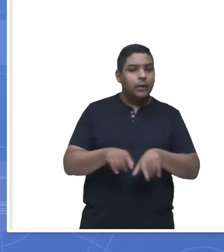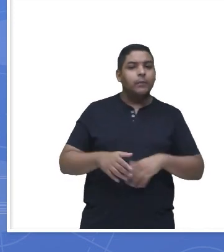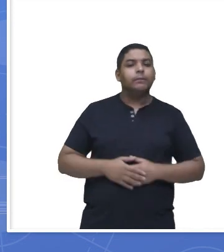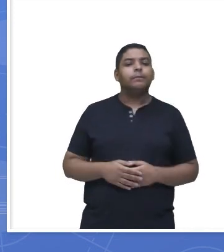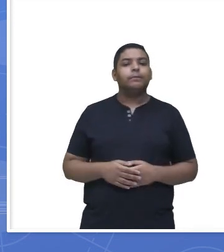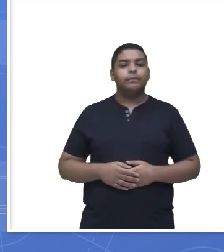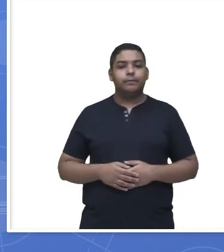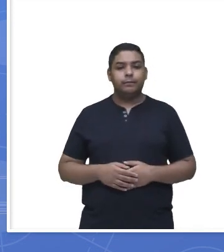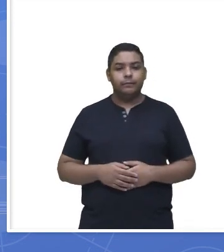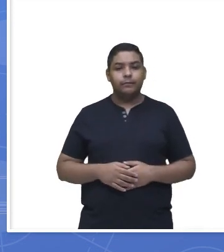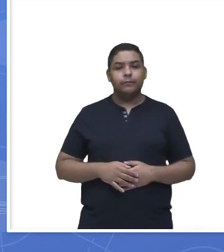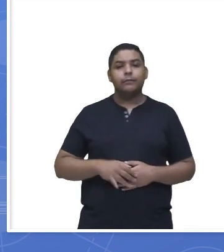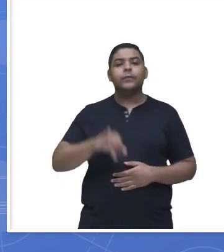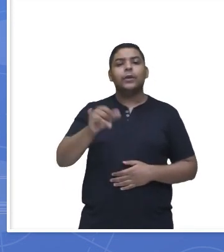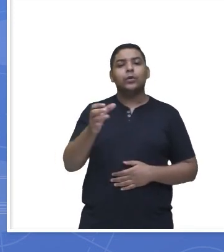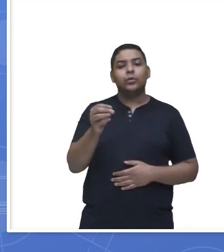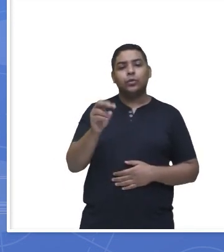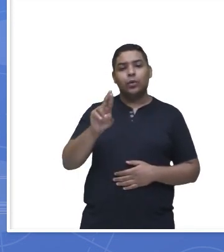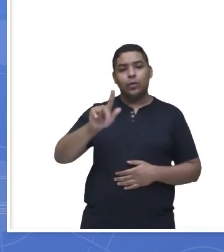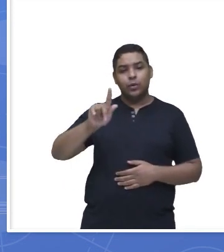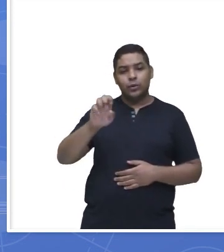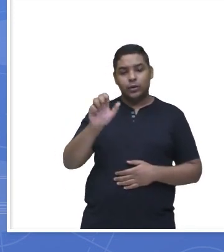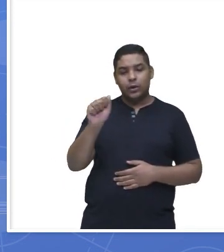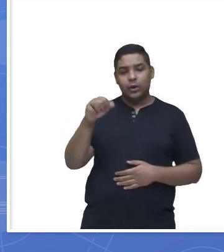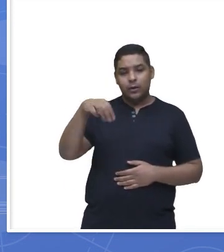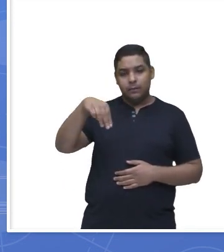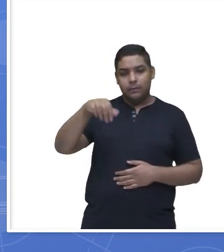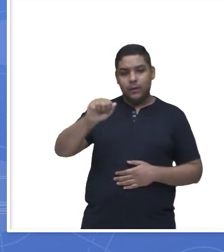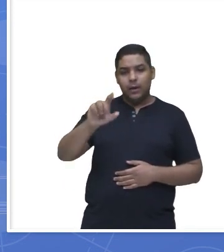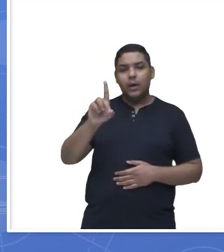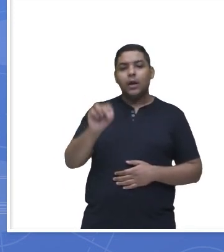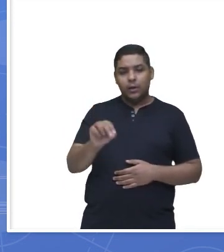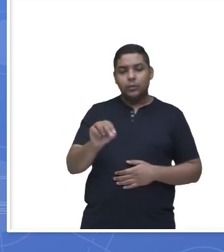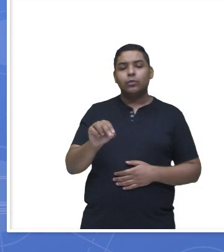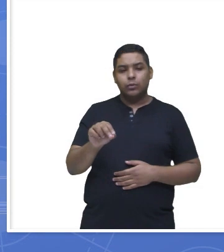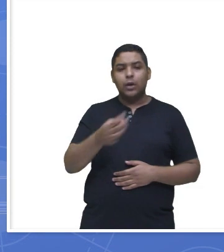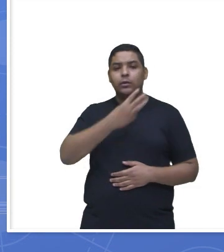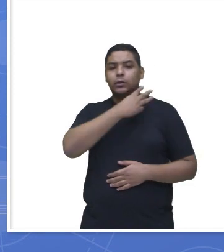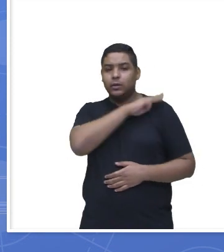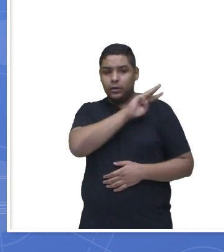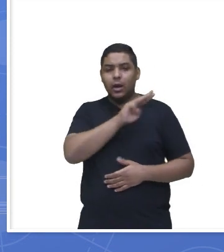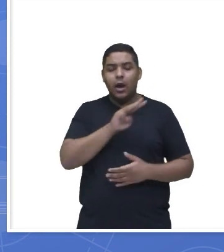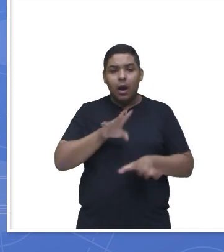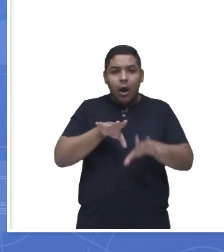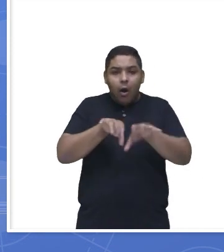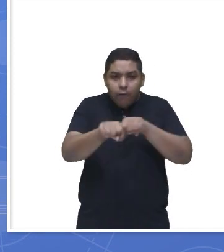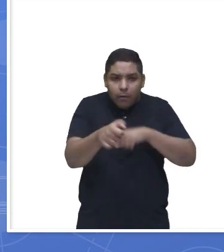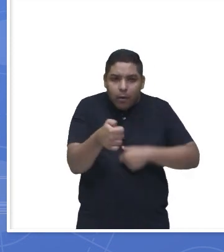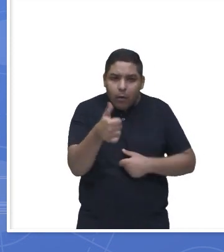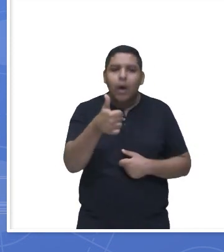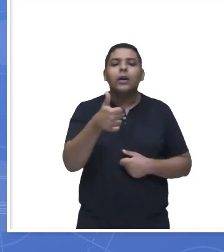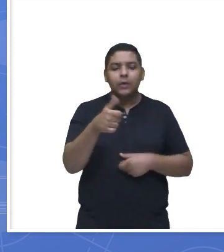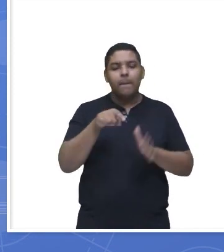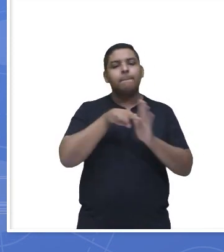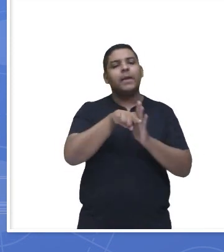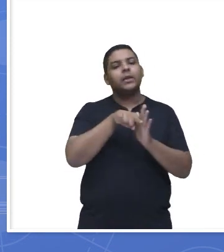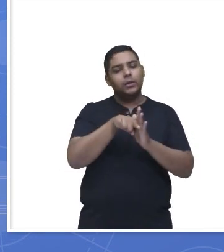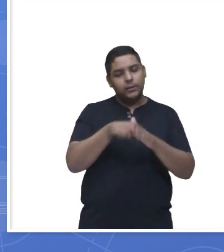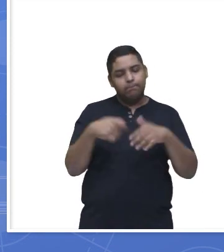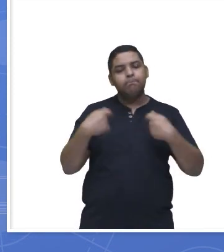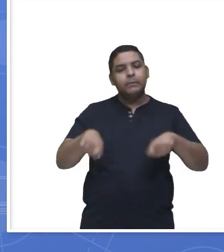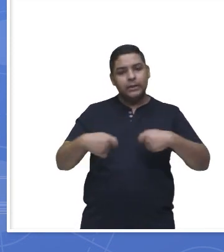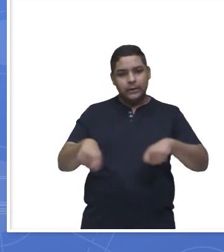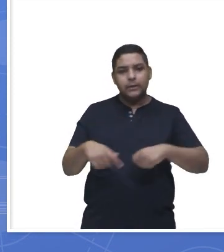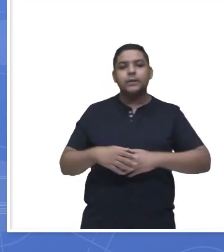olha, Jorge Amado, é muito importante, você, finalista, terceira série do ensino médio, é muito importante que você pesquise sobre Jorge